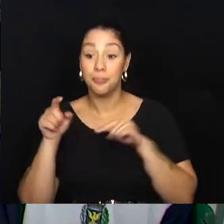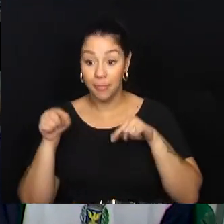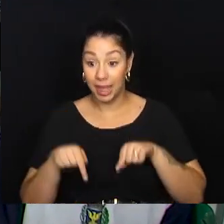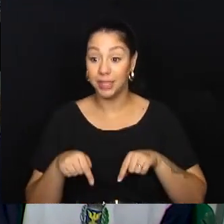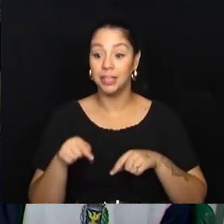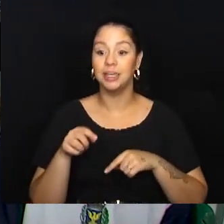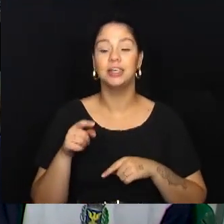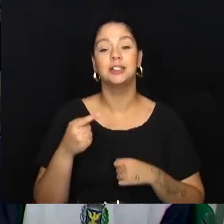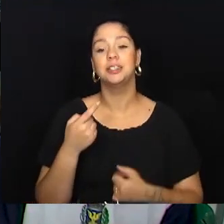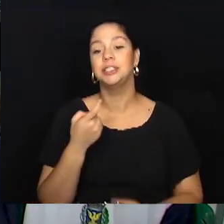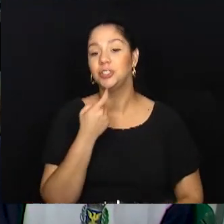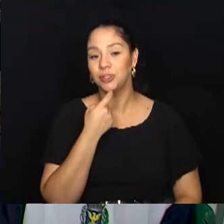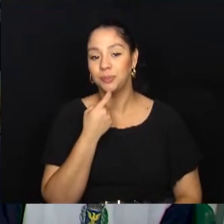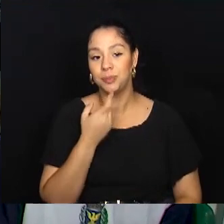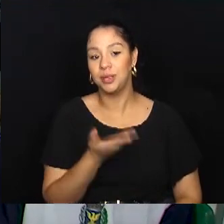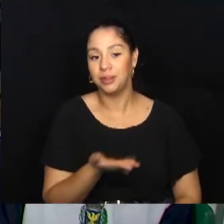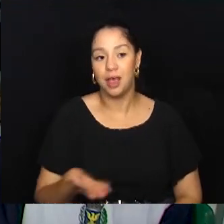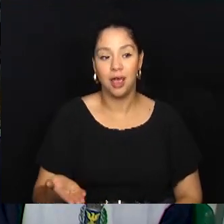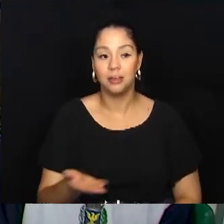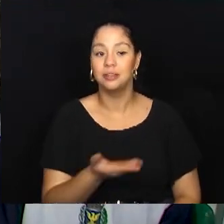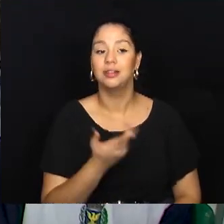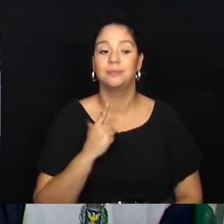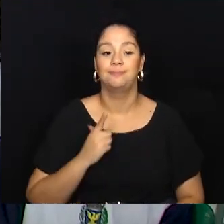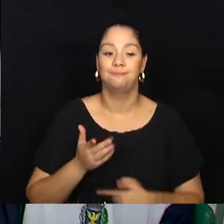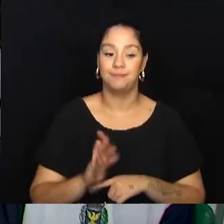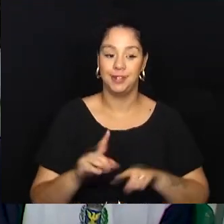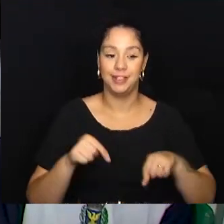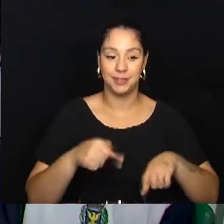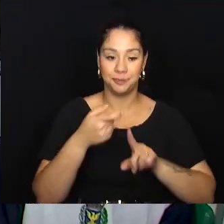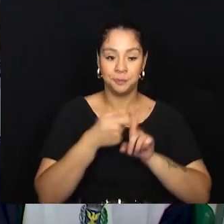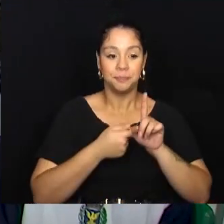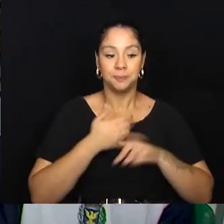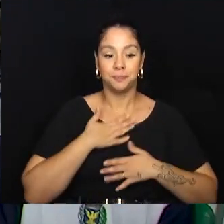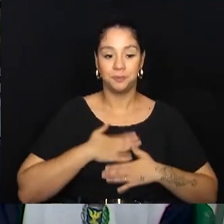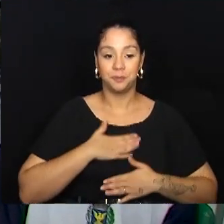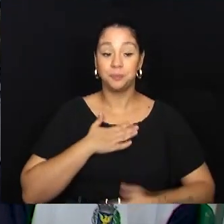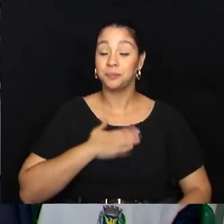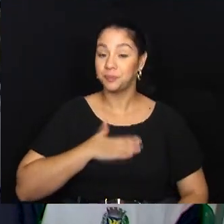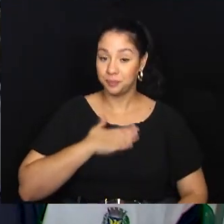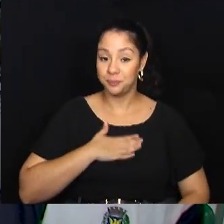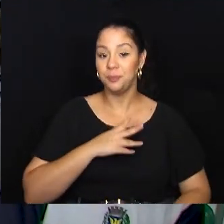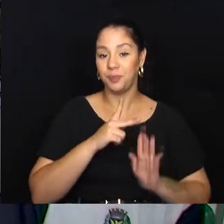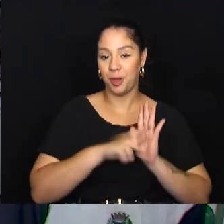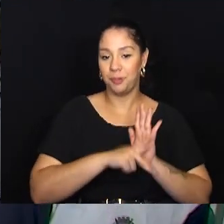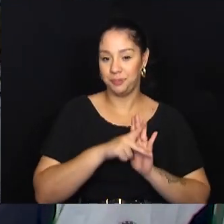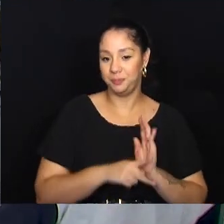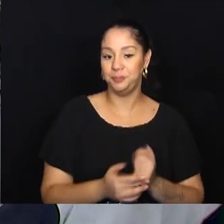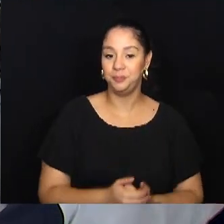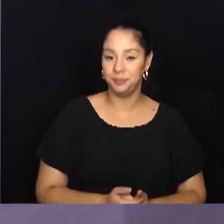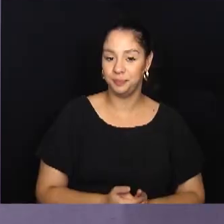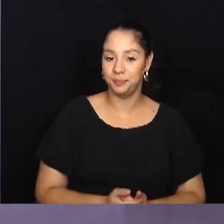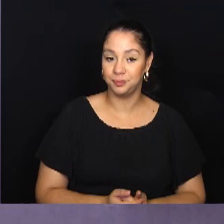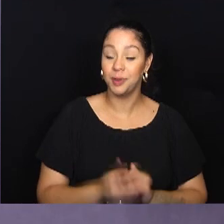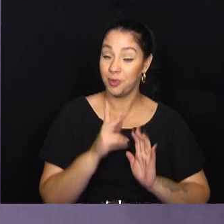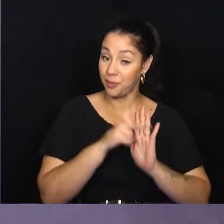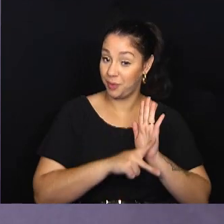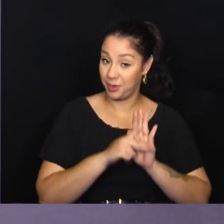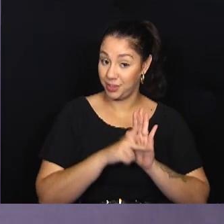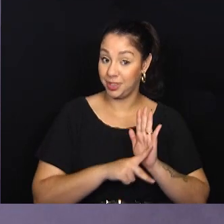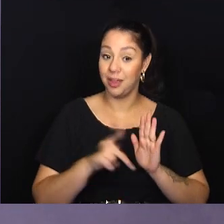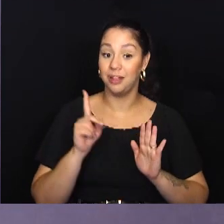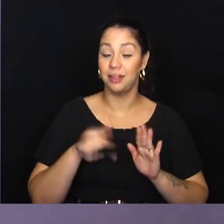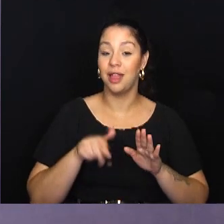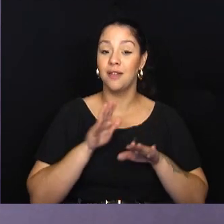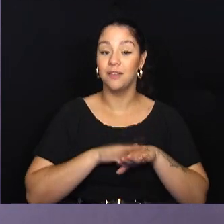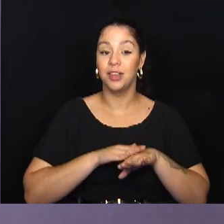e estadual aqui de Campinas serão contemplados neste mês de agosto com o projeto. O projeto